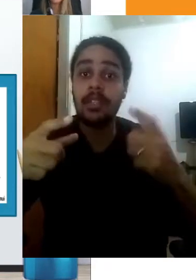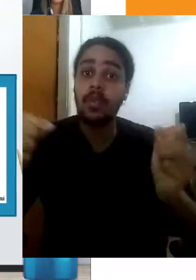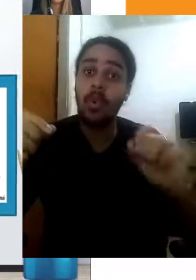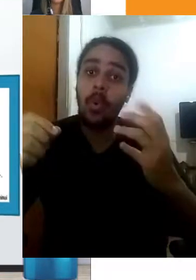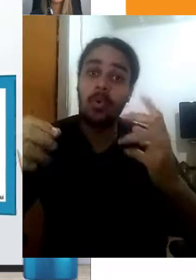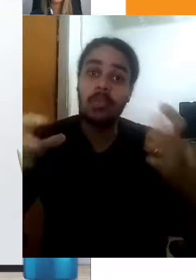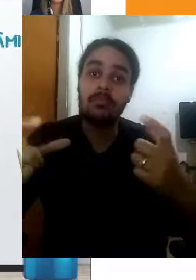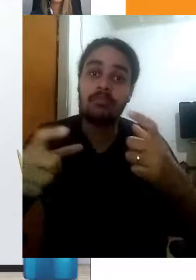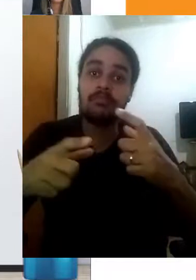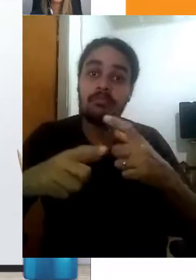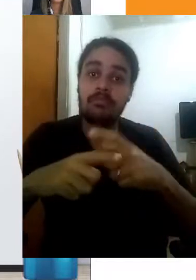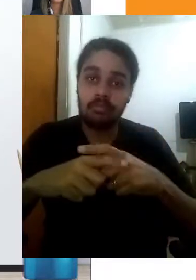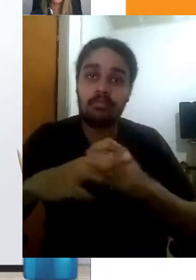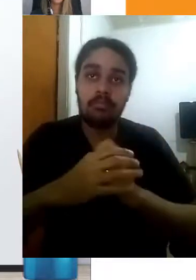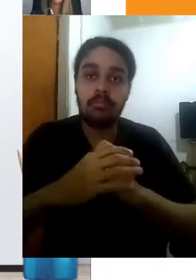retardado.